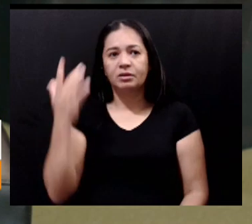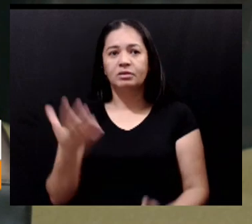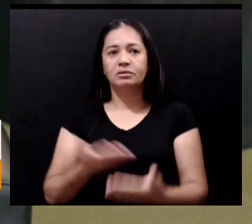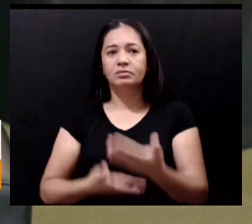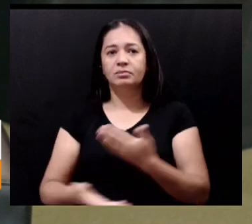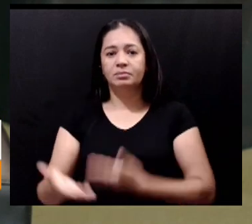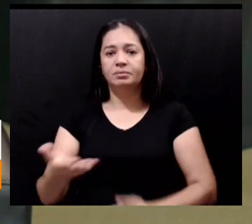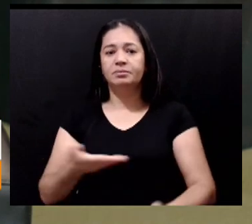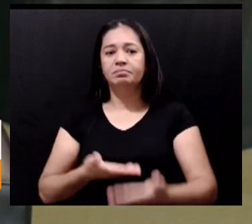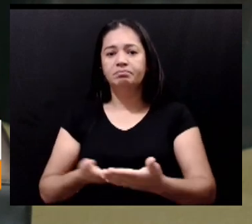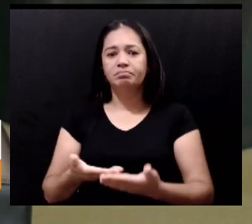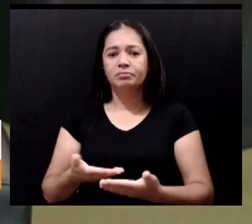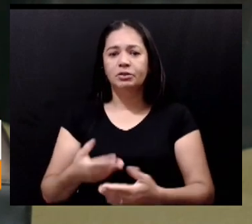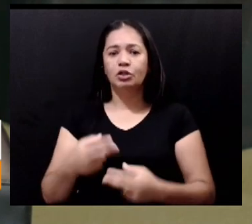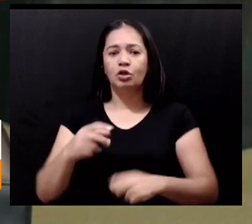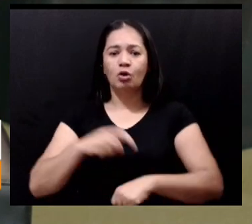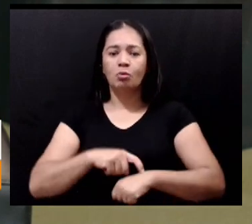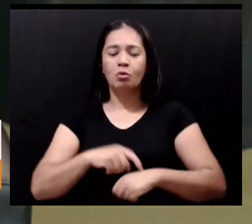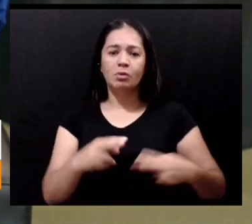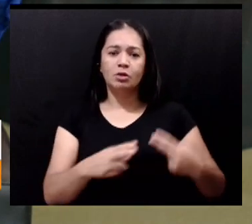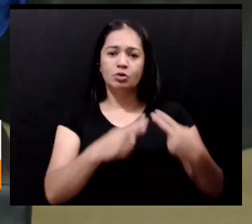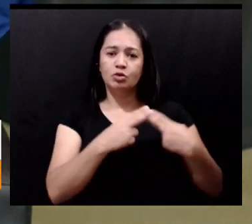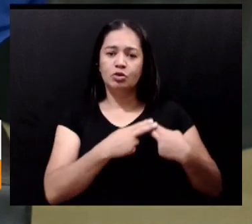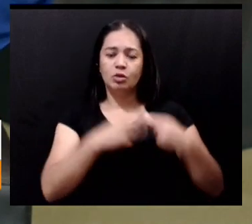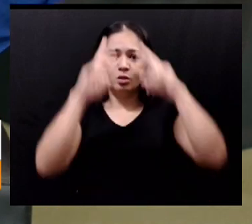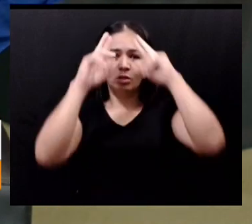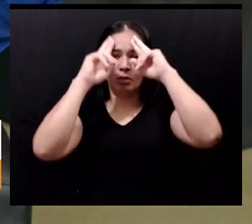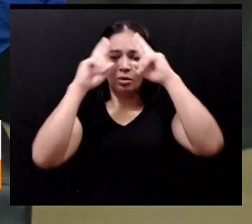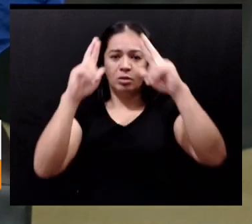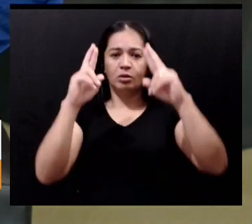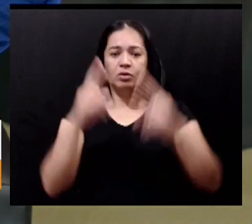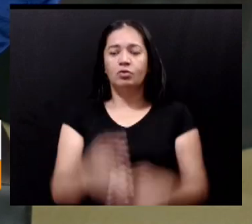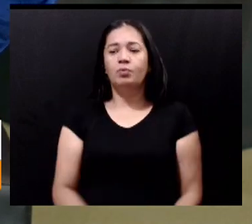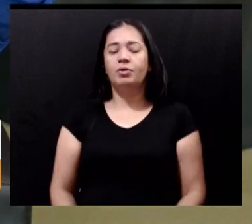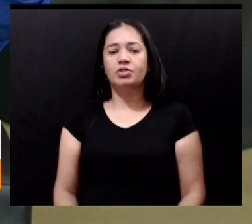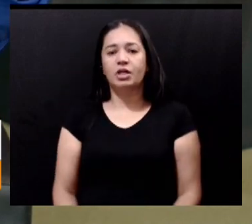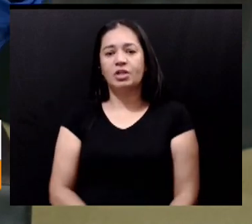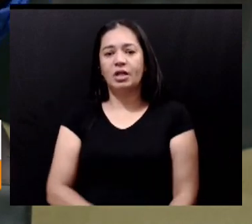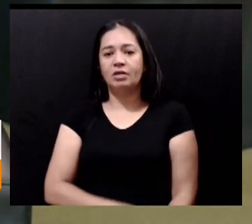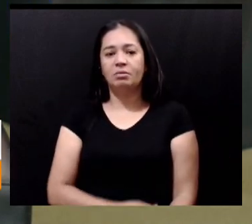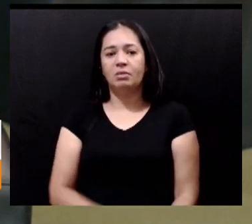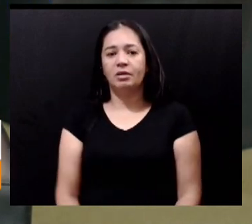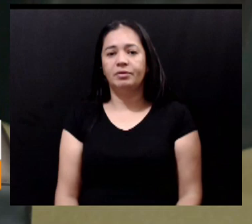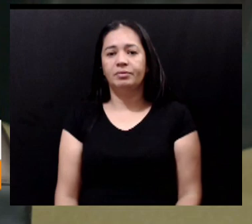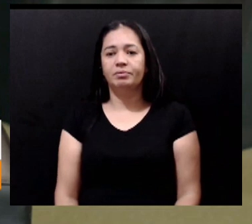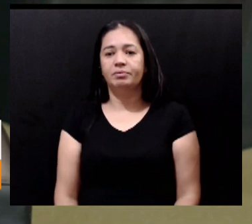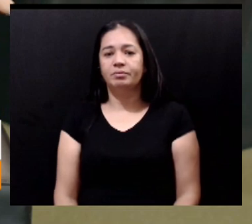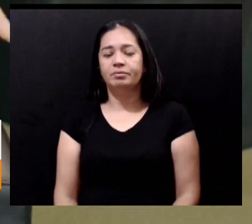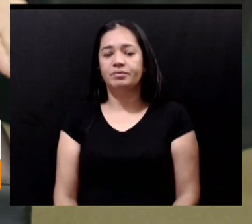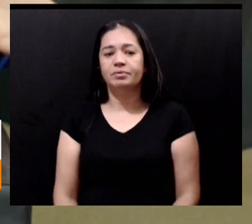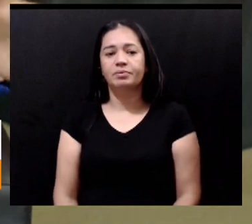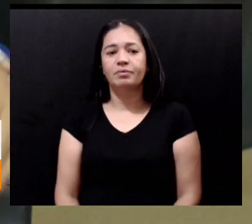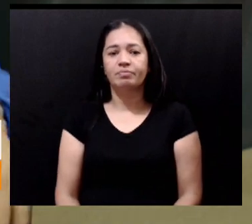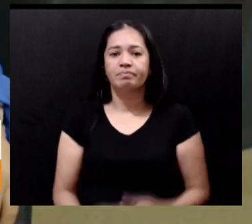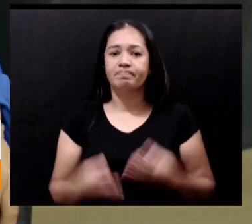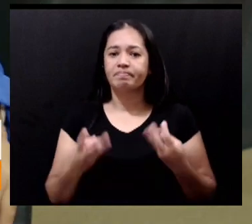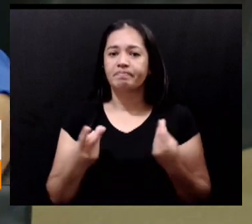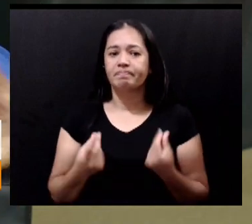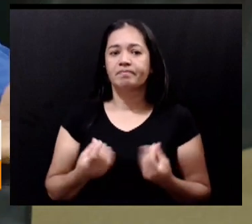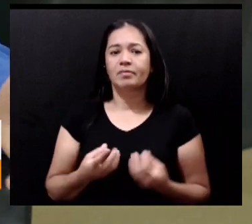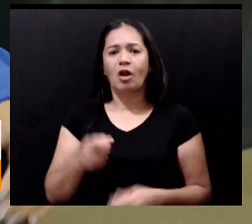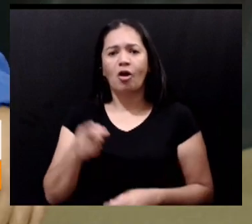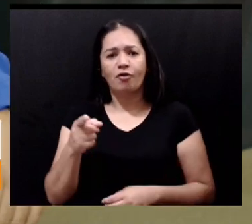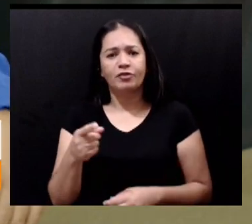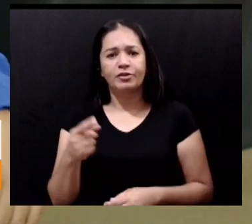O respeito e aquela questão da empatia que eu coloquei e a Marília pontuou muito bem. Você não vai conseguir